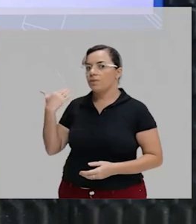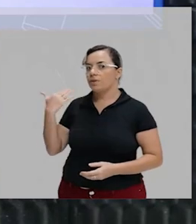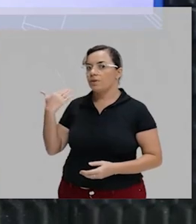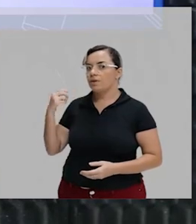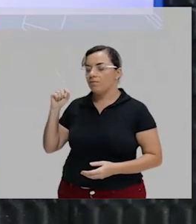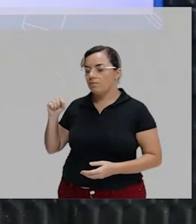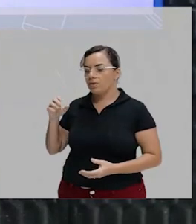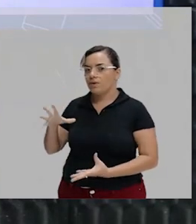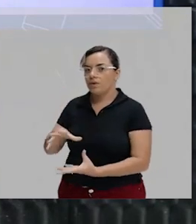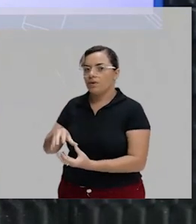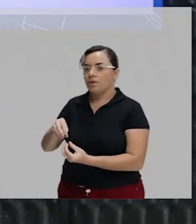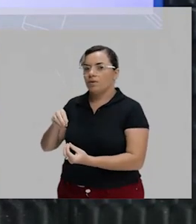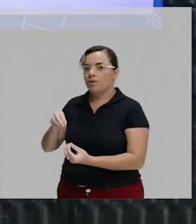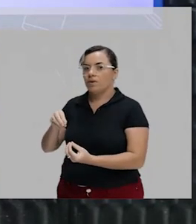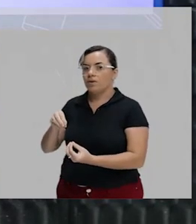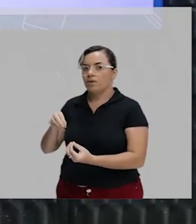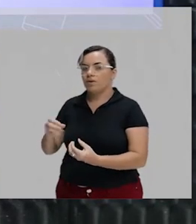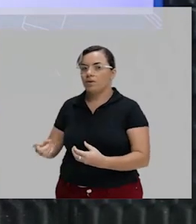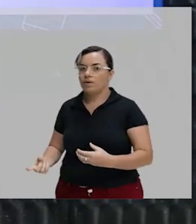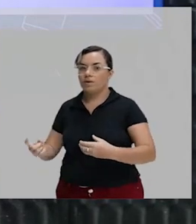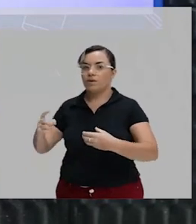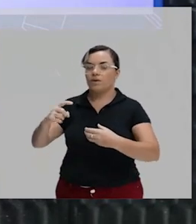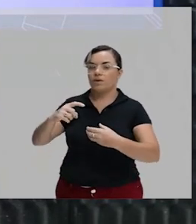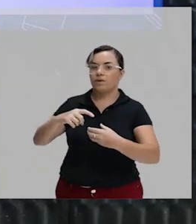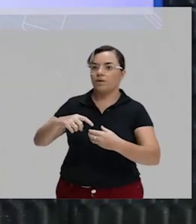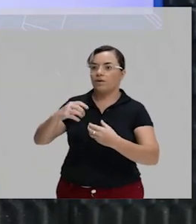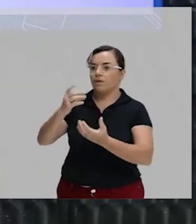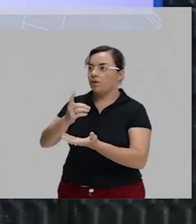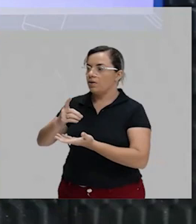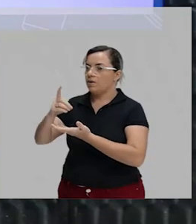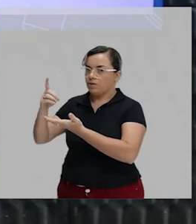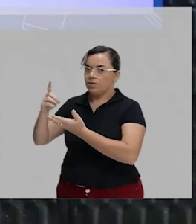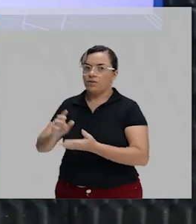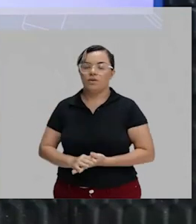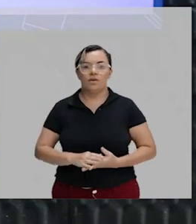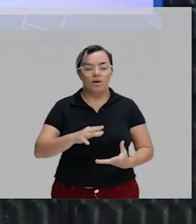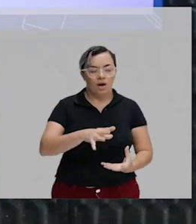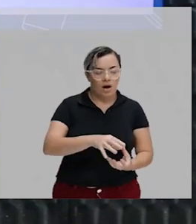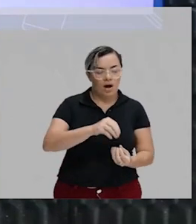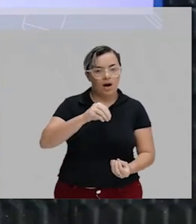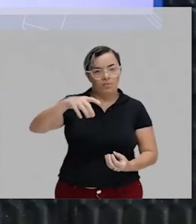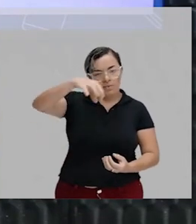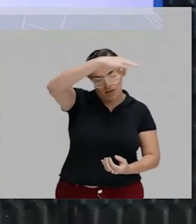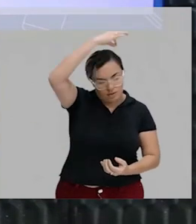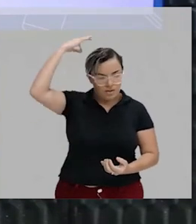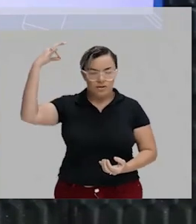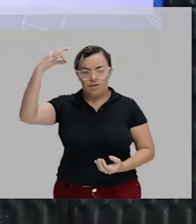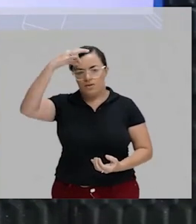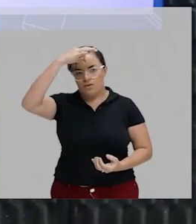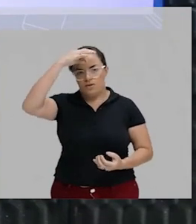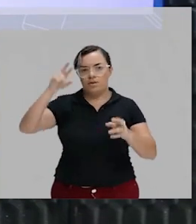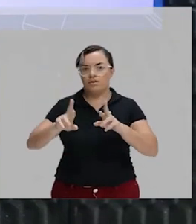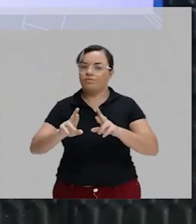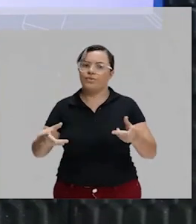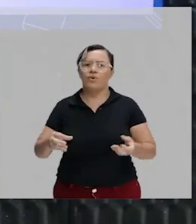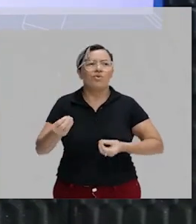eh ela volta para Deus o espírito volta para Deus alma e espírito são coisas diferentes Então como é que eu vou explicar isso eu não tenho